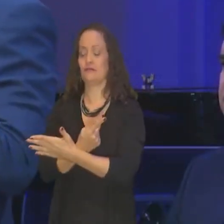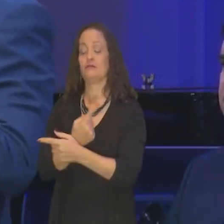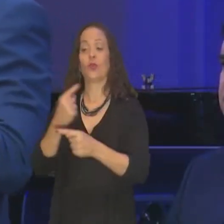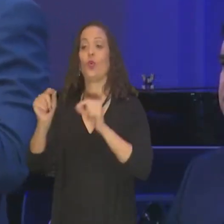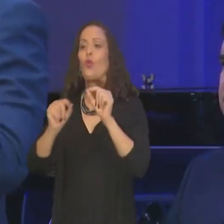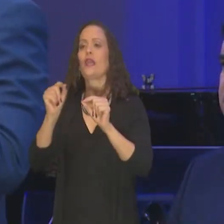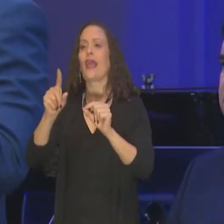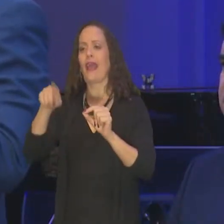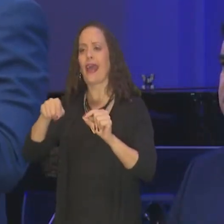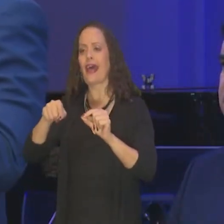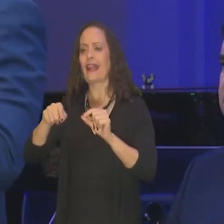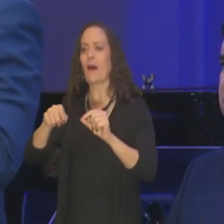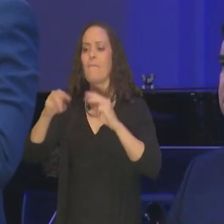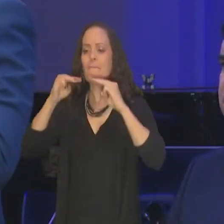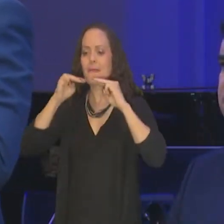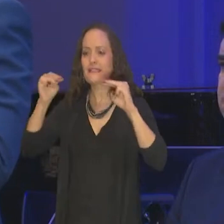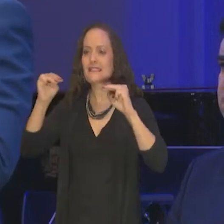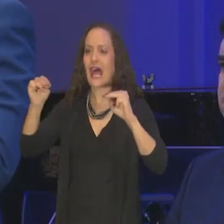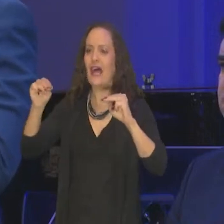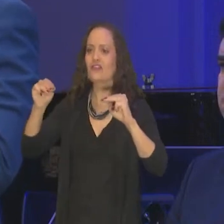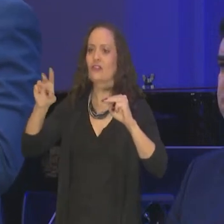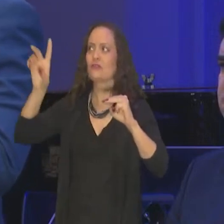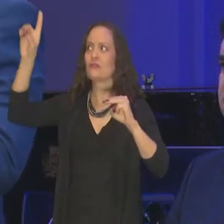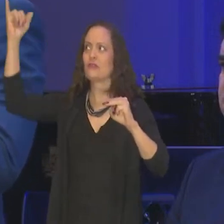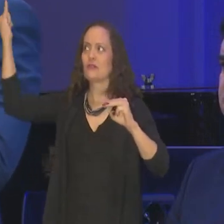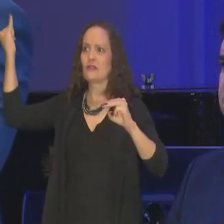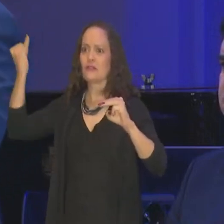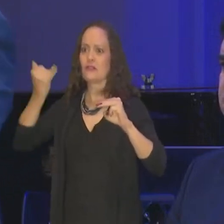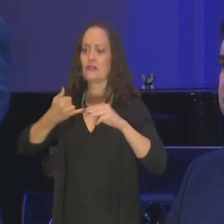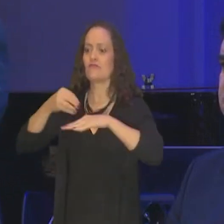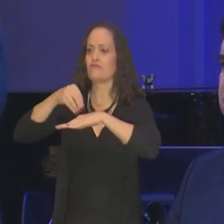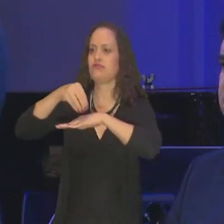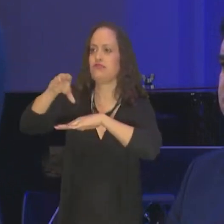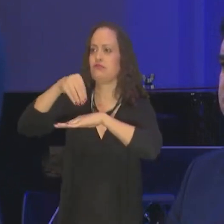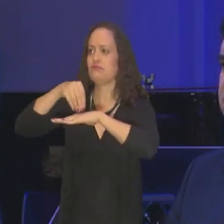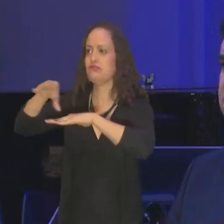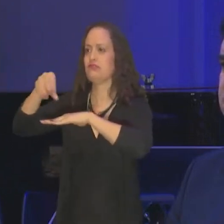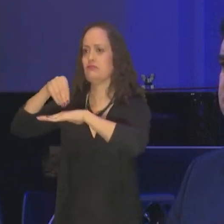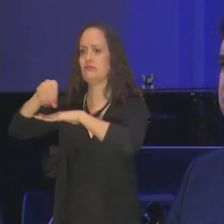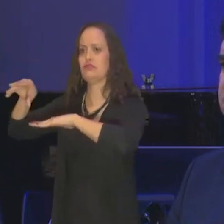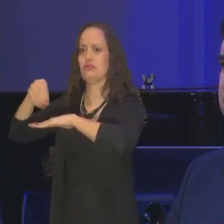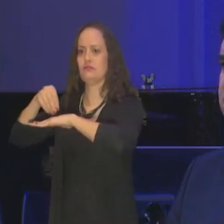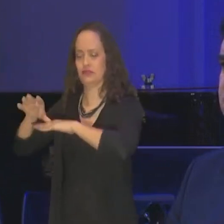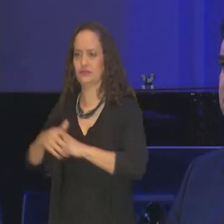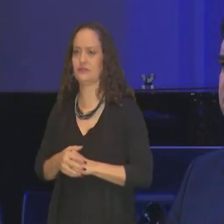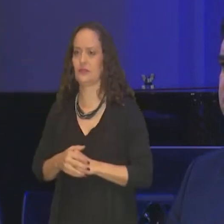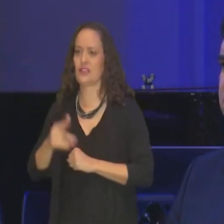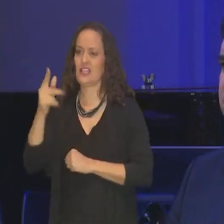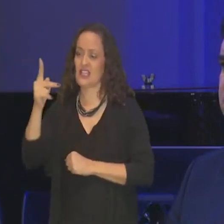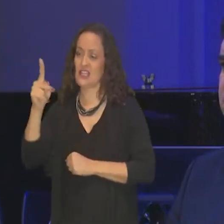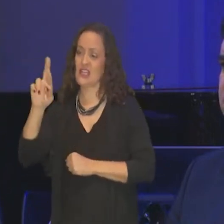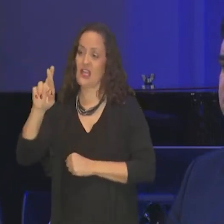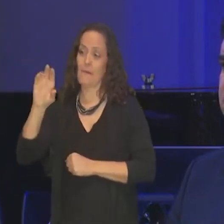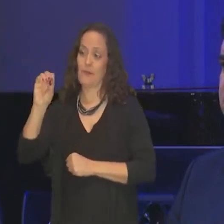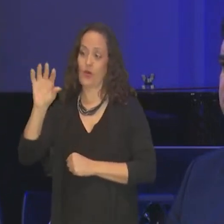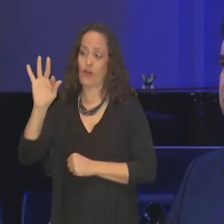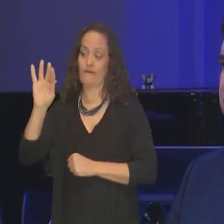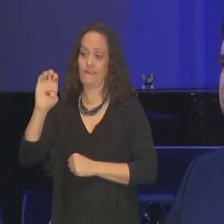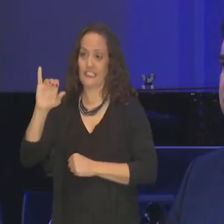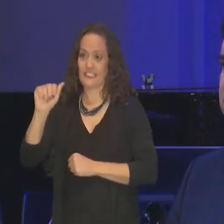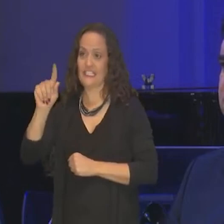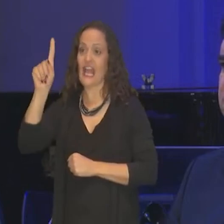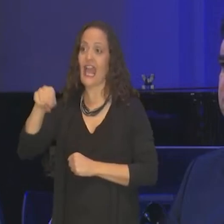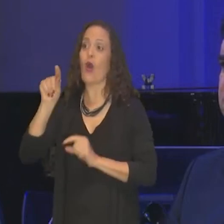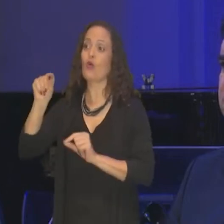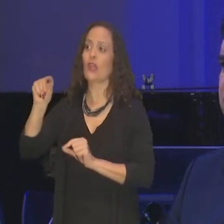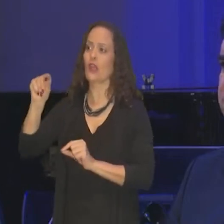a mensagem de Deus, trazer a fala de Deus. A profecia é a fala de Deus, é um conteúdo